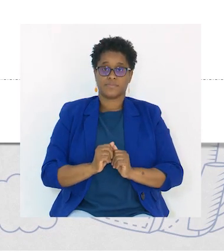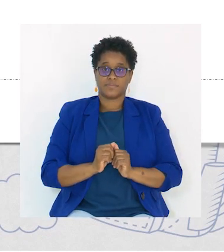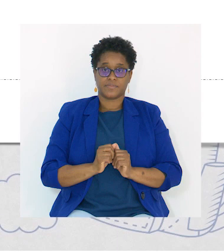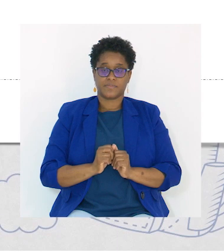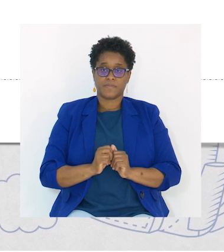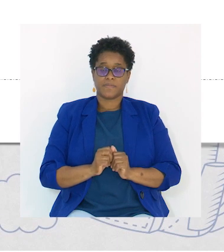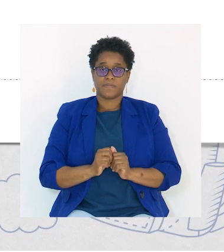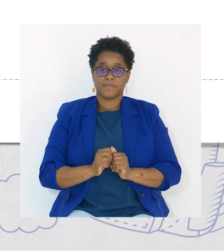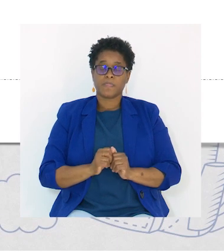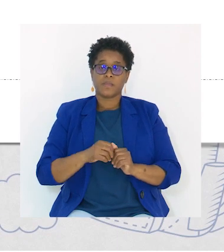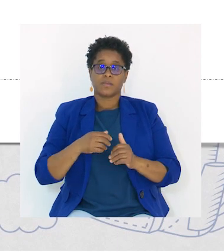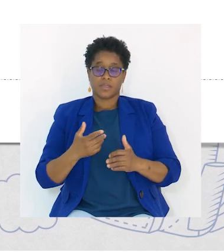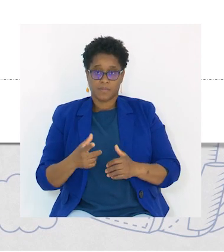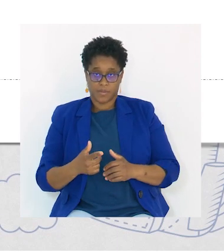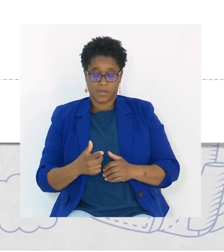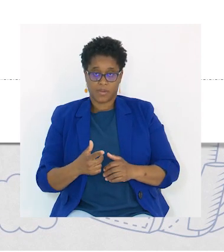E para